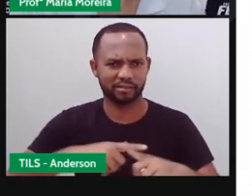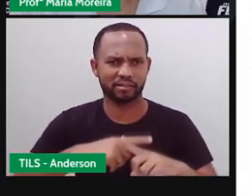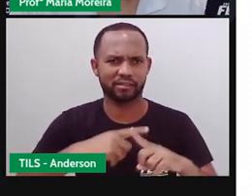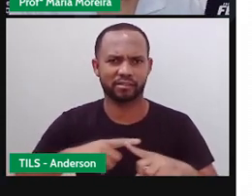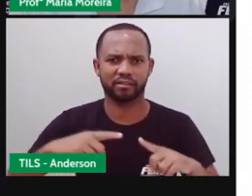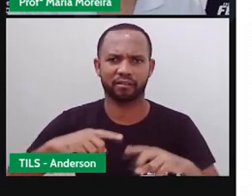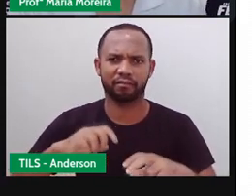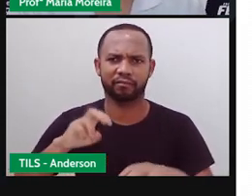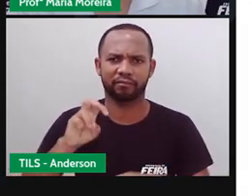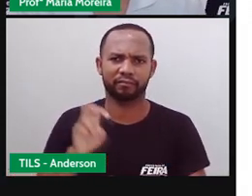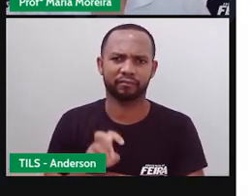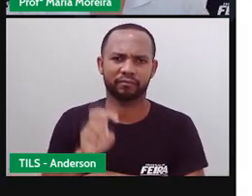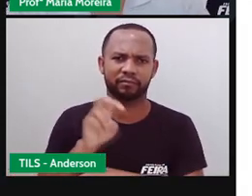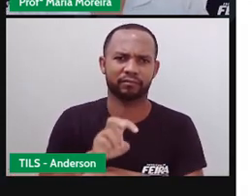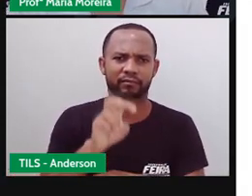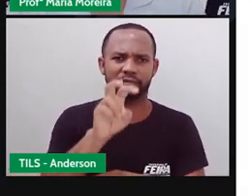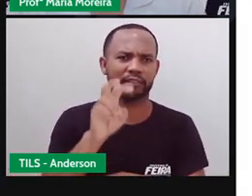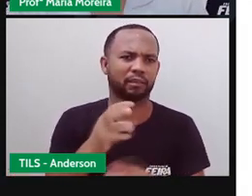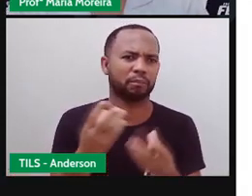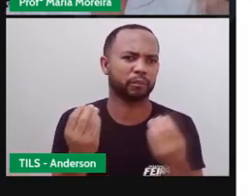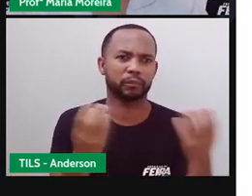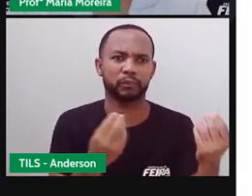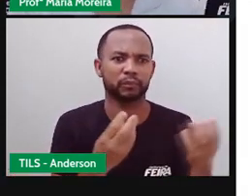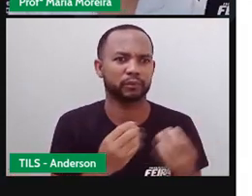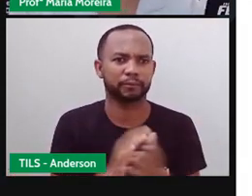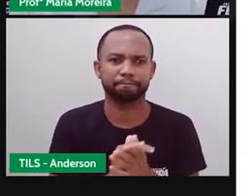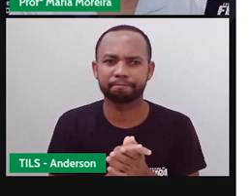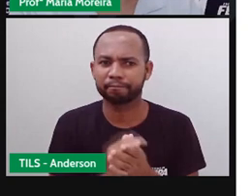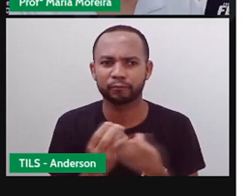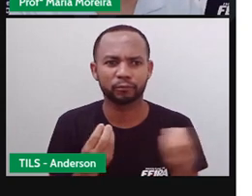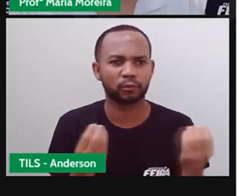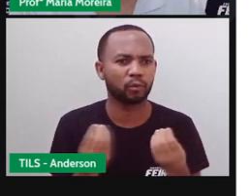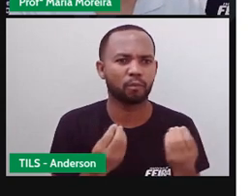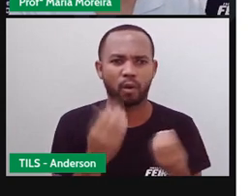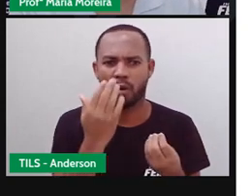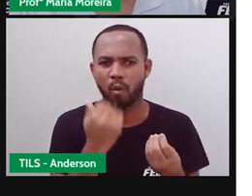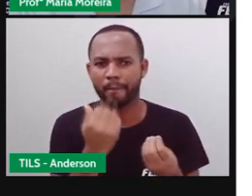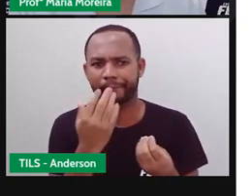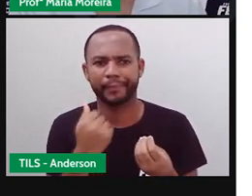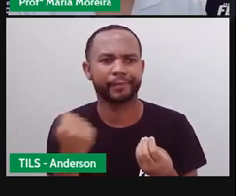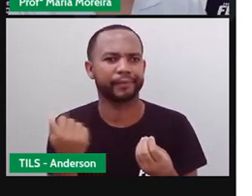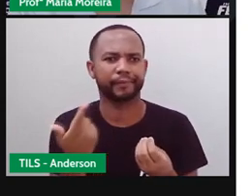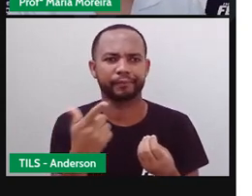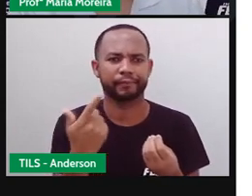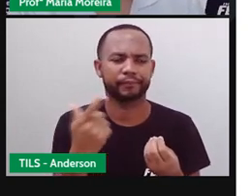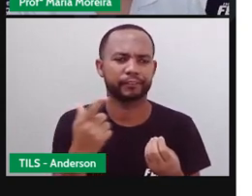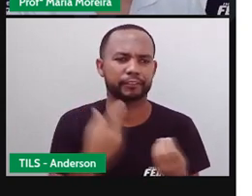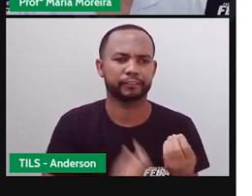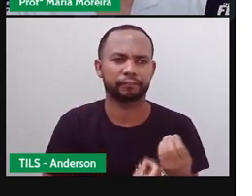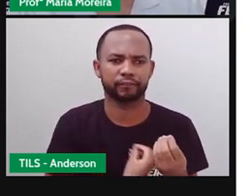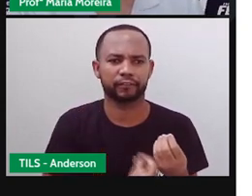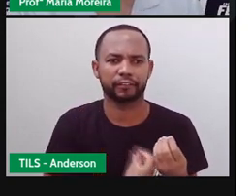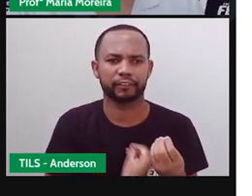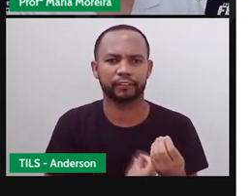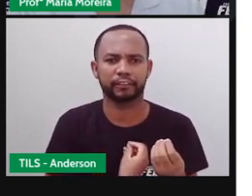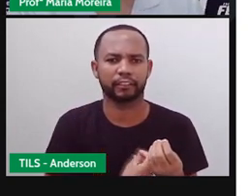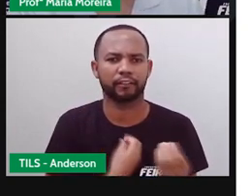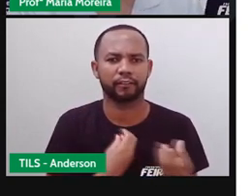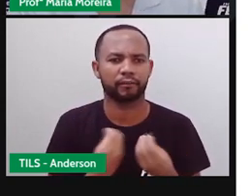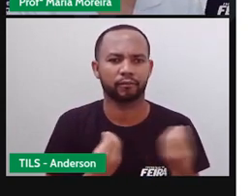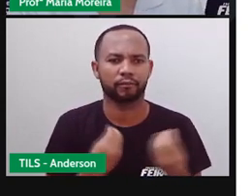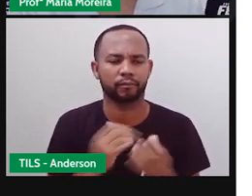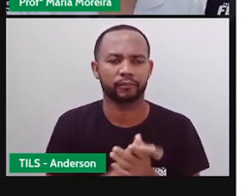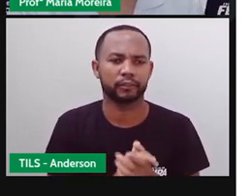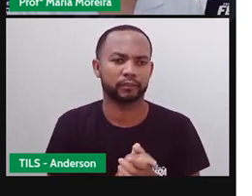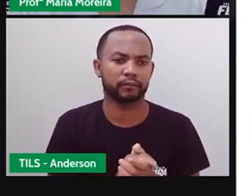quebrado ou não você deixa ele se o habitat ele vai obviamente procurar como sobreviver não é isso e sai Nato do